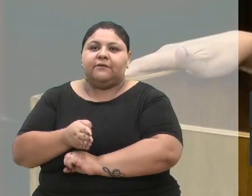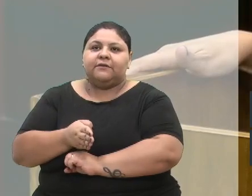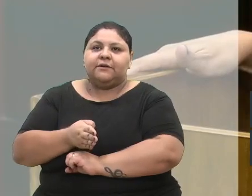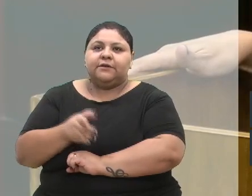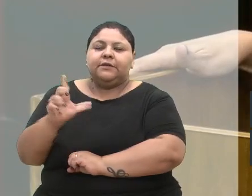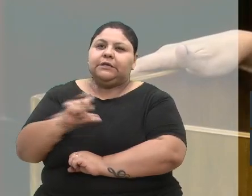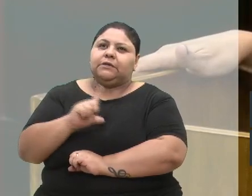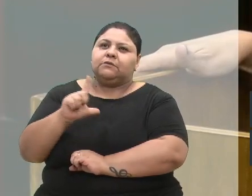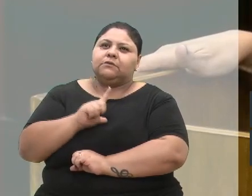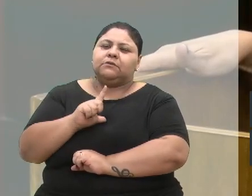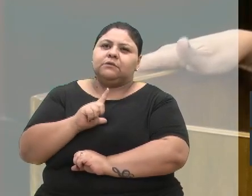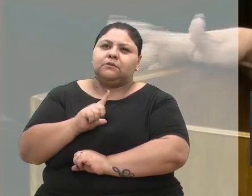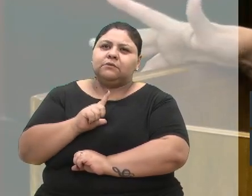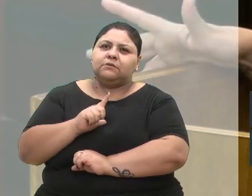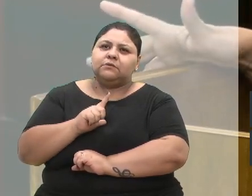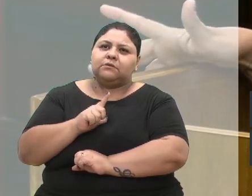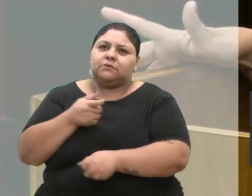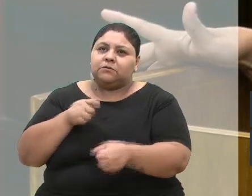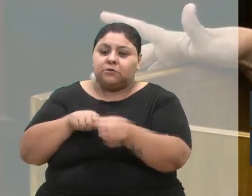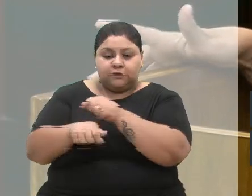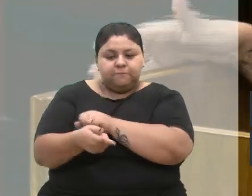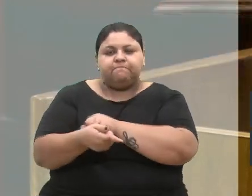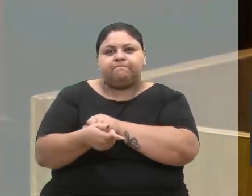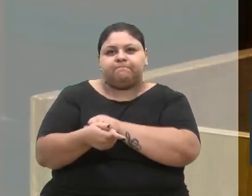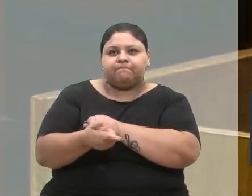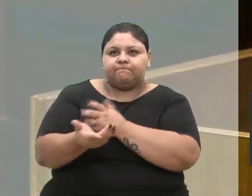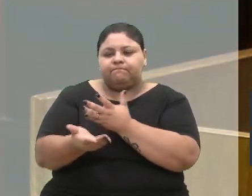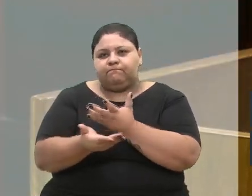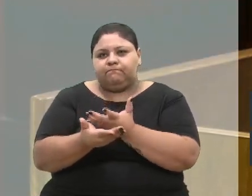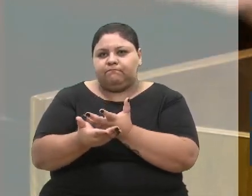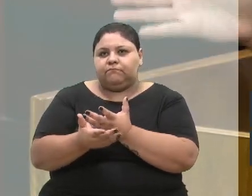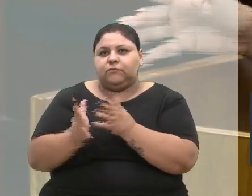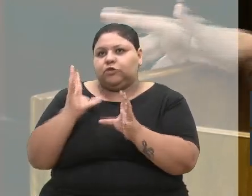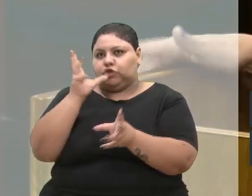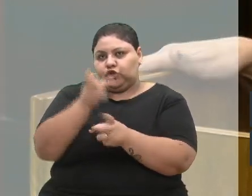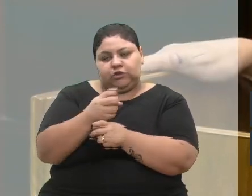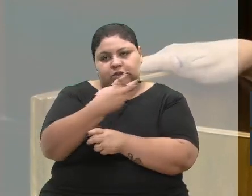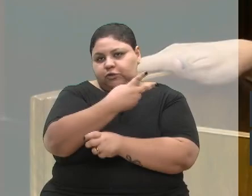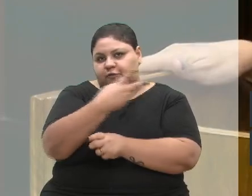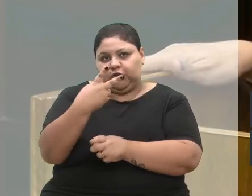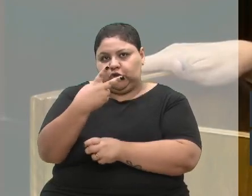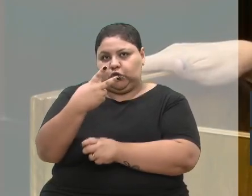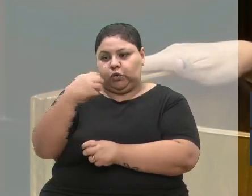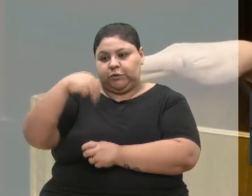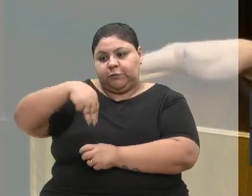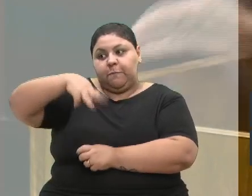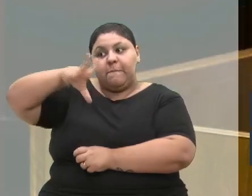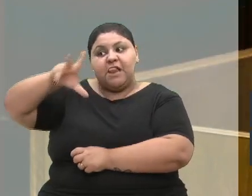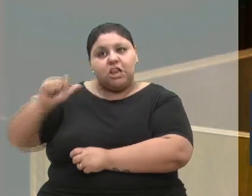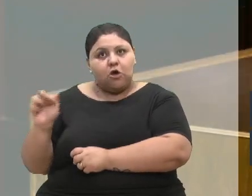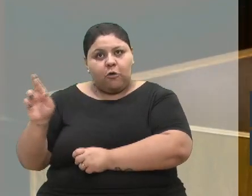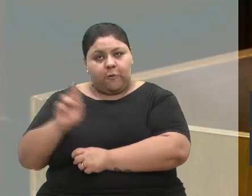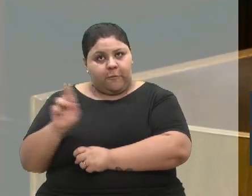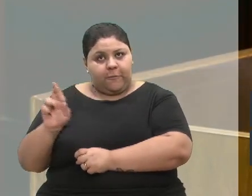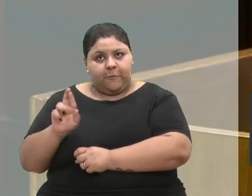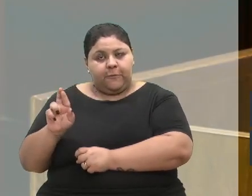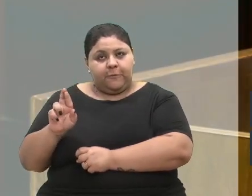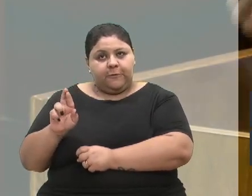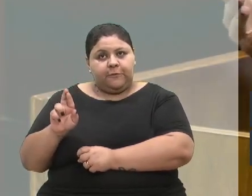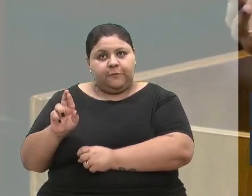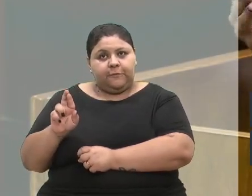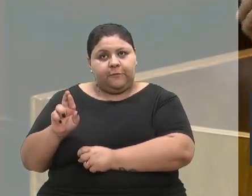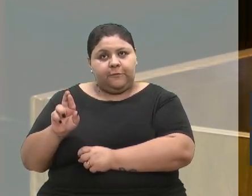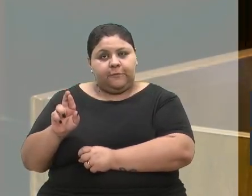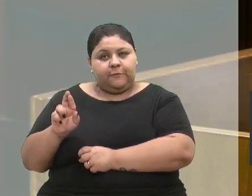gente tem investimentos, né, que totalizam 22 milhões, mas desses, né, recursos a gente